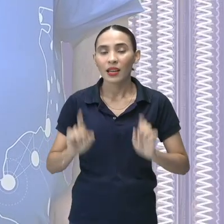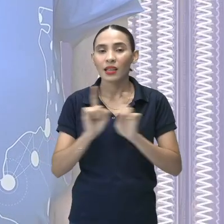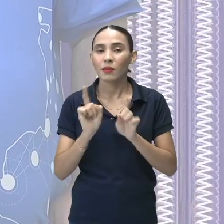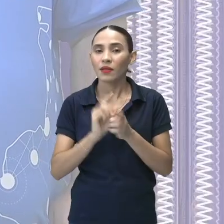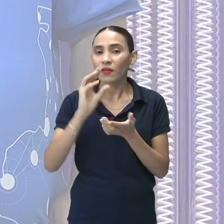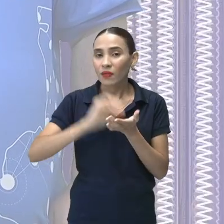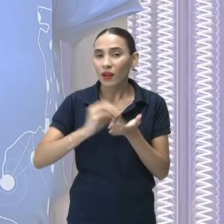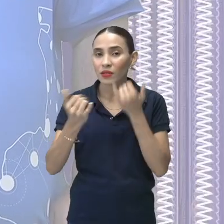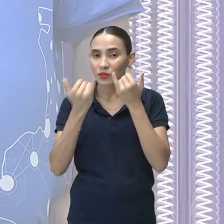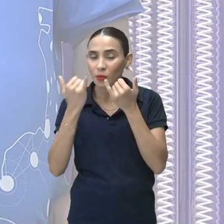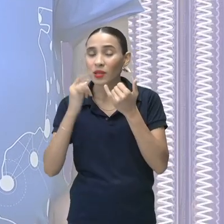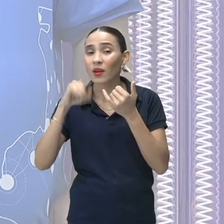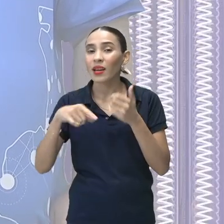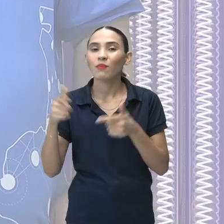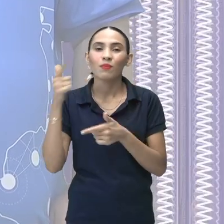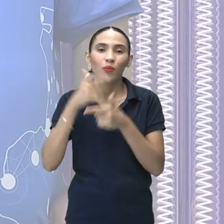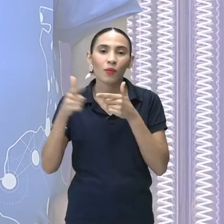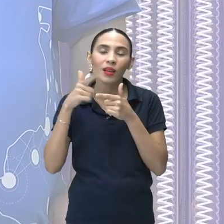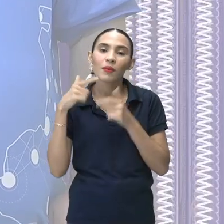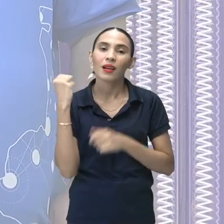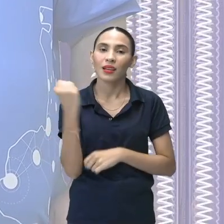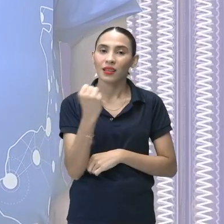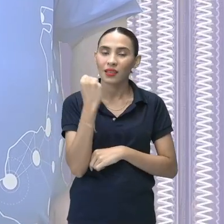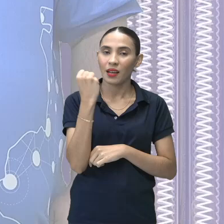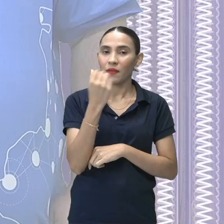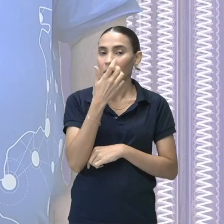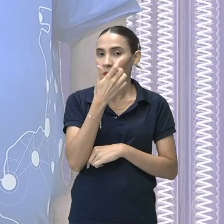te convidar para fazer um primeiro